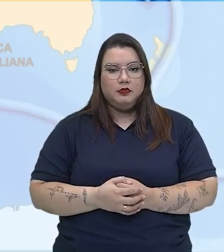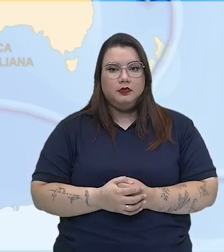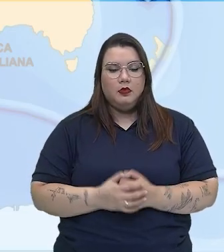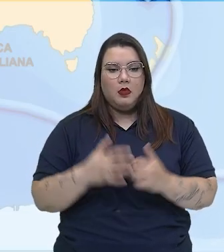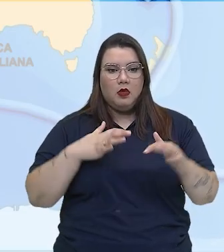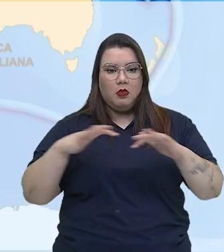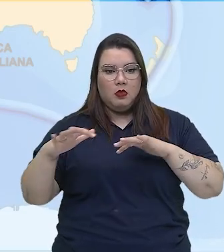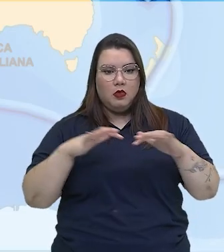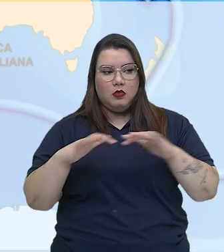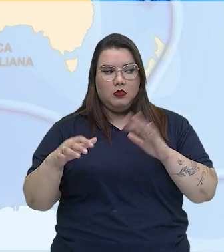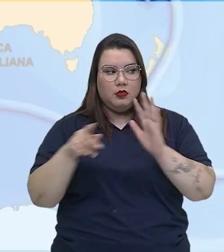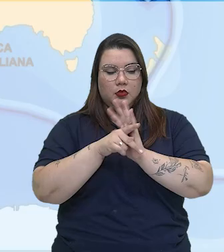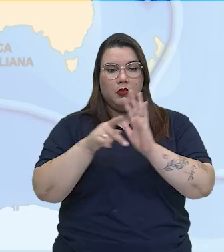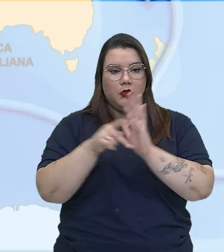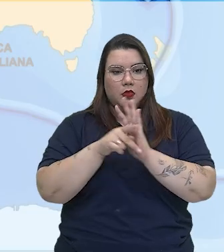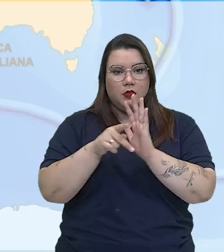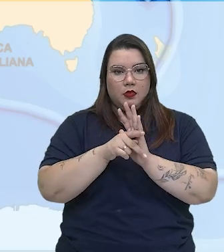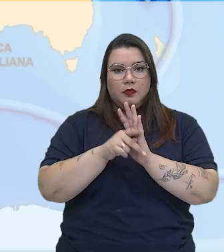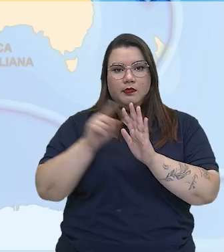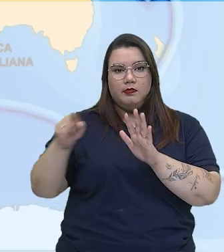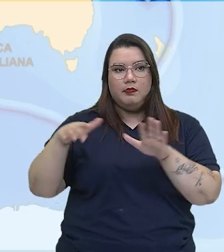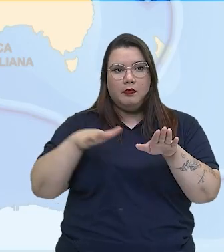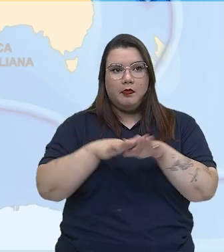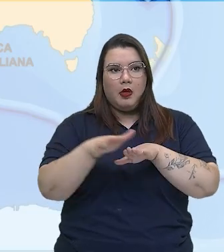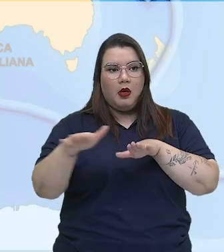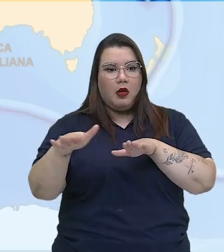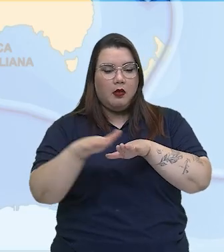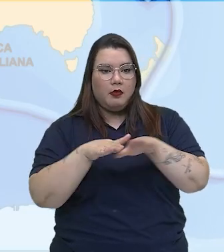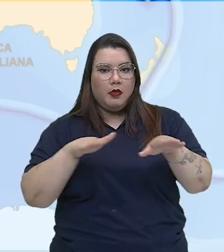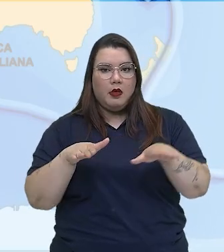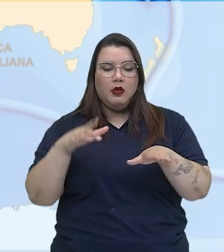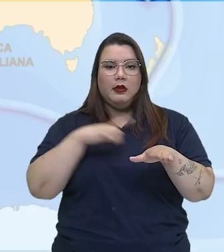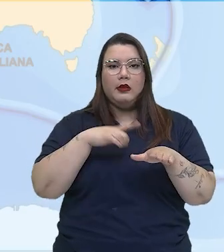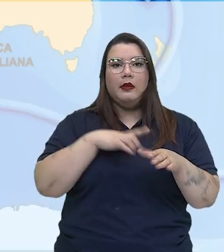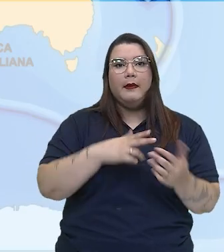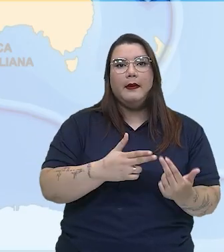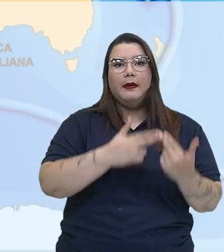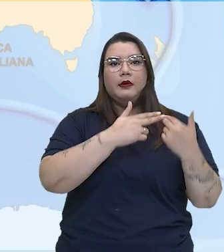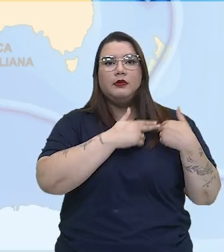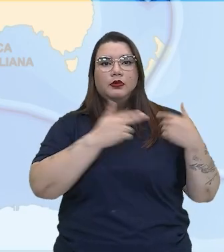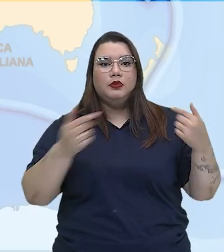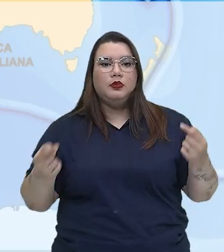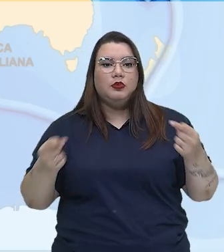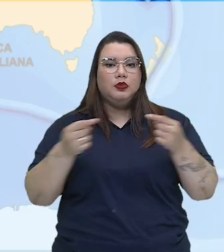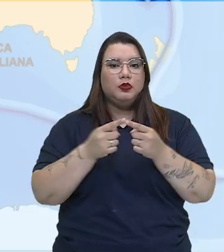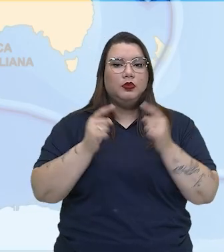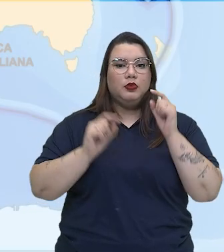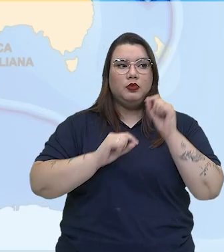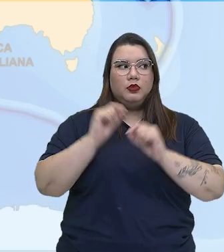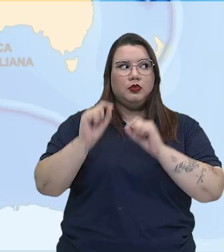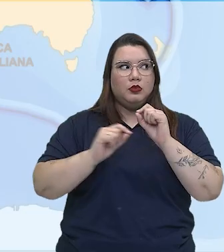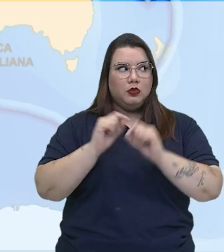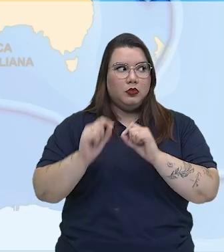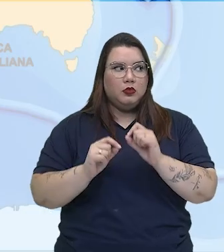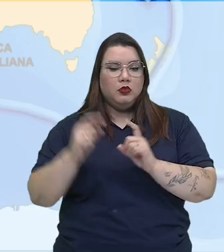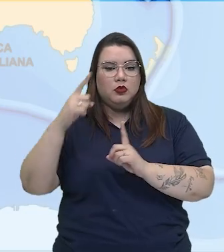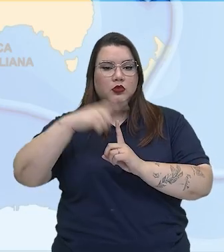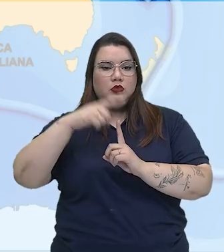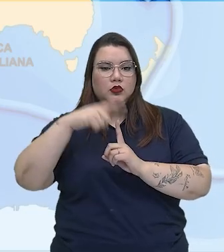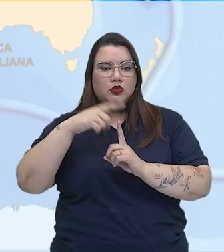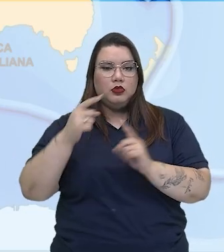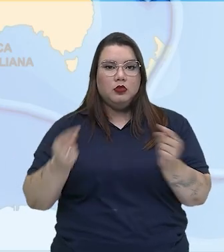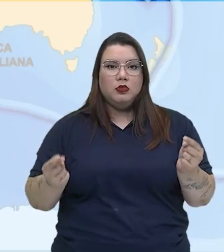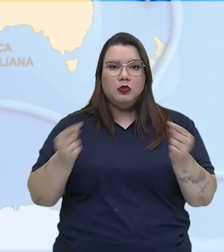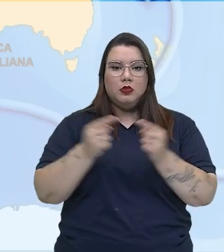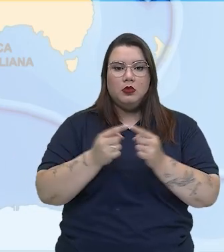O movimento dessas placas tectônicas, ele é responsável ali pela